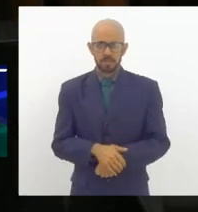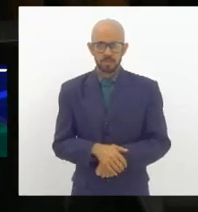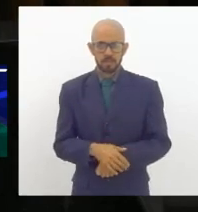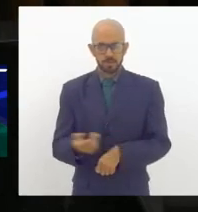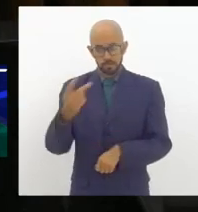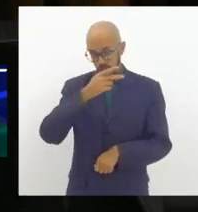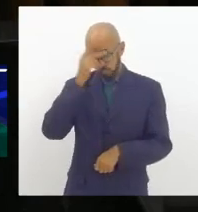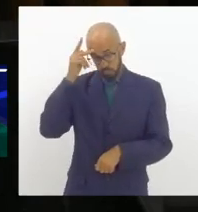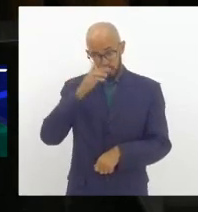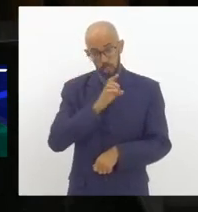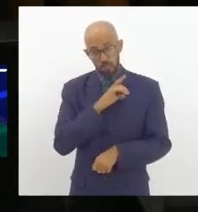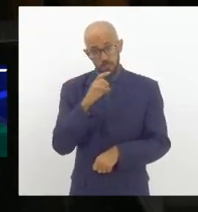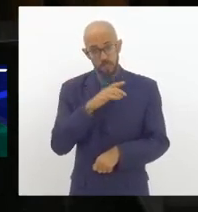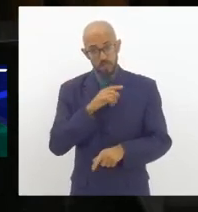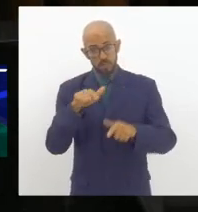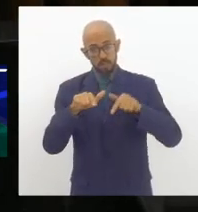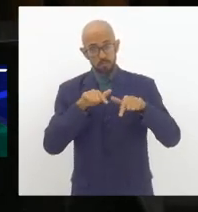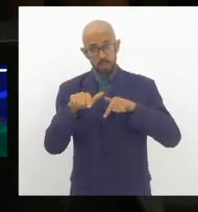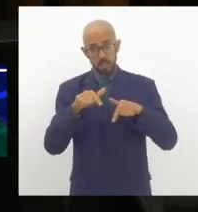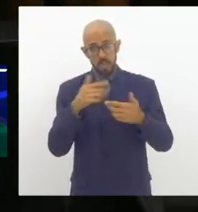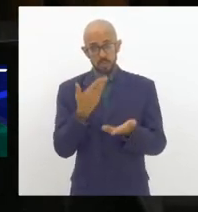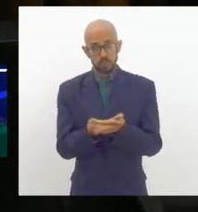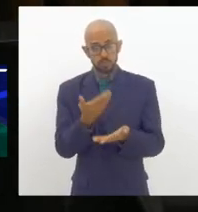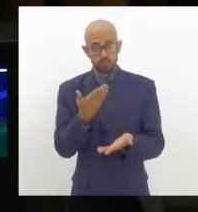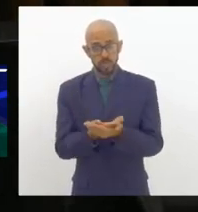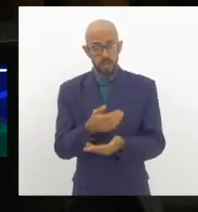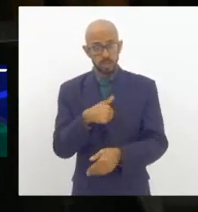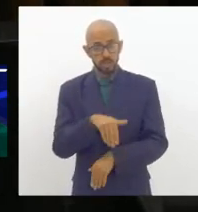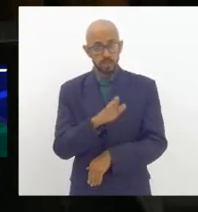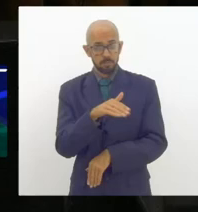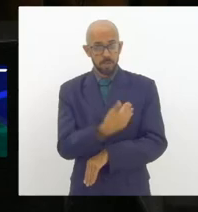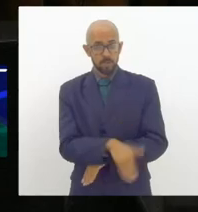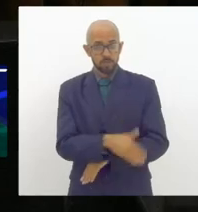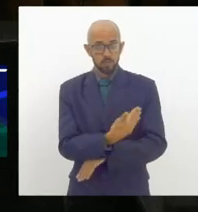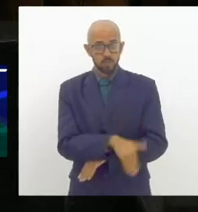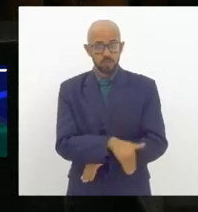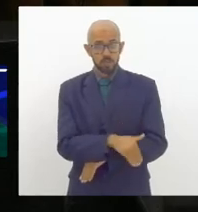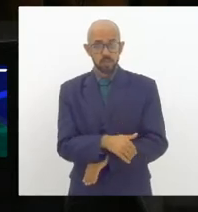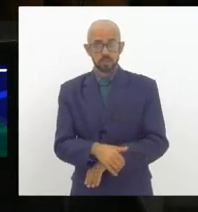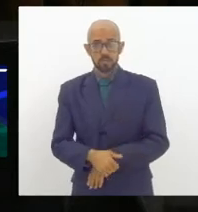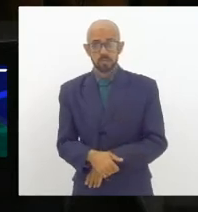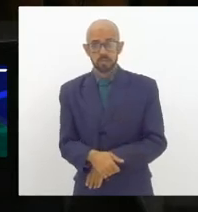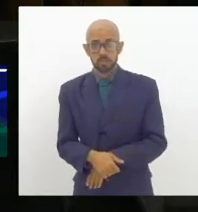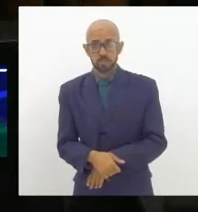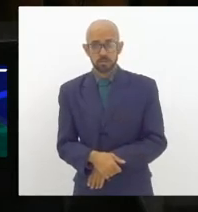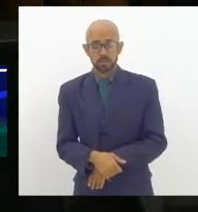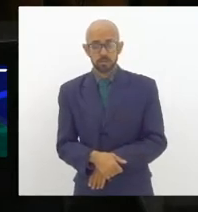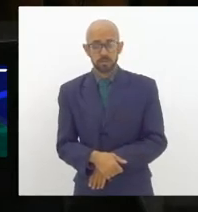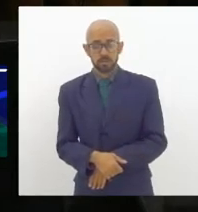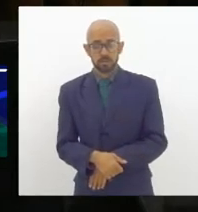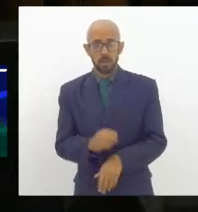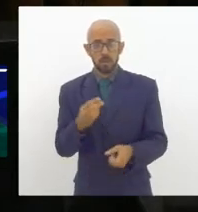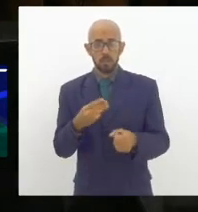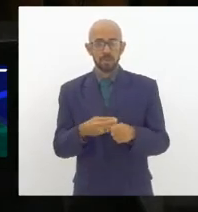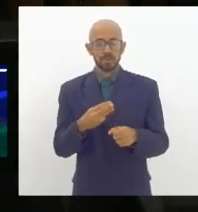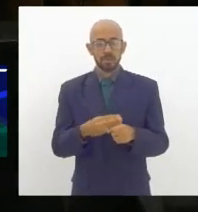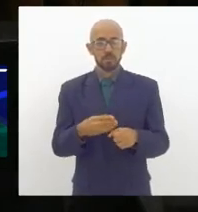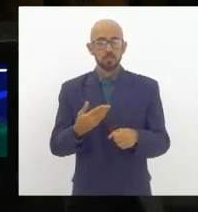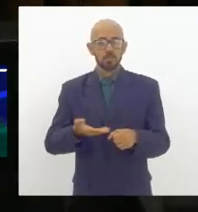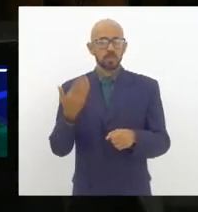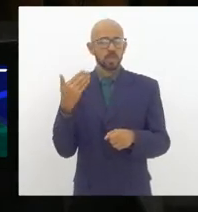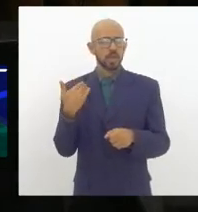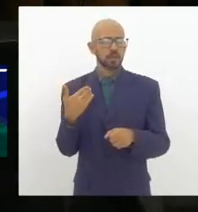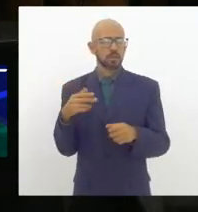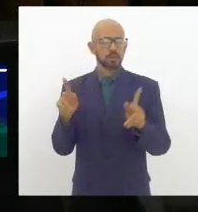estão com medo de trabalhar e estudar de sair às ruas e no município que carregava uma